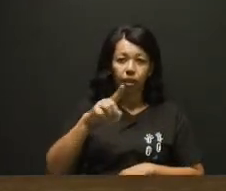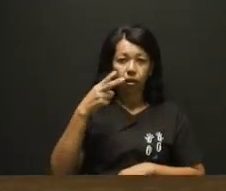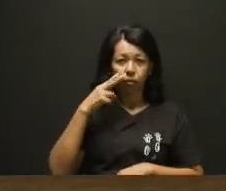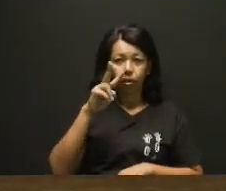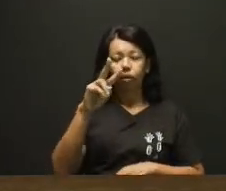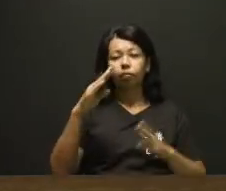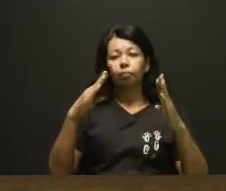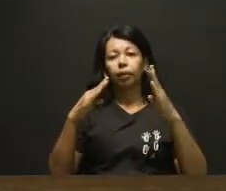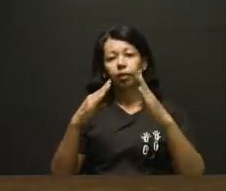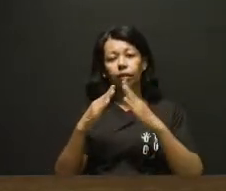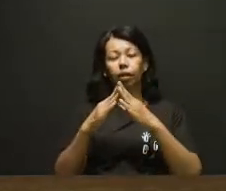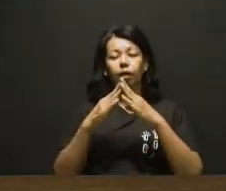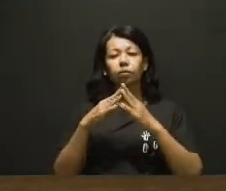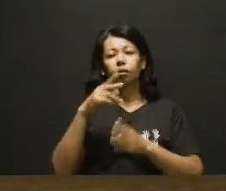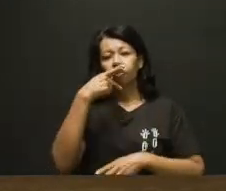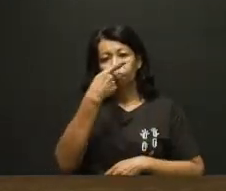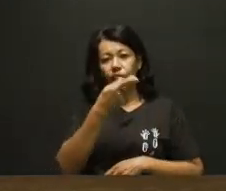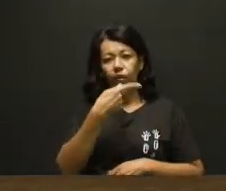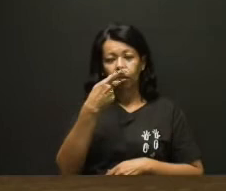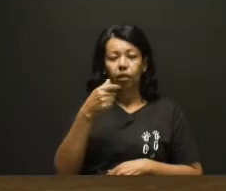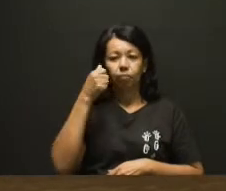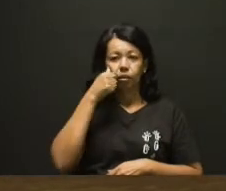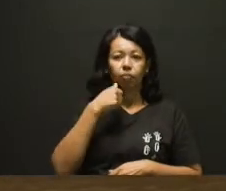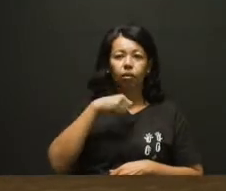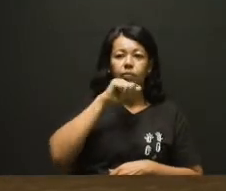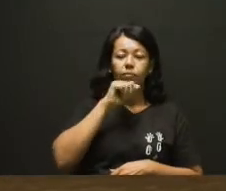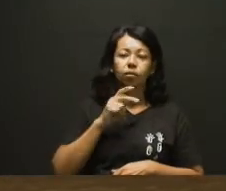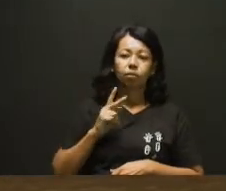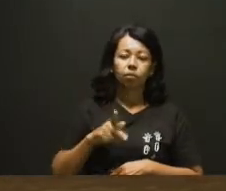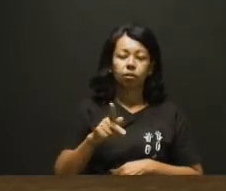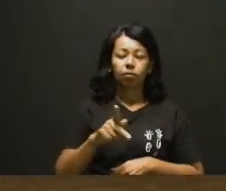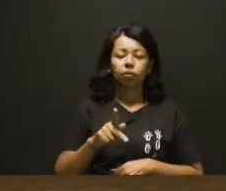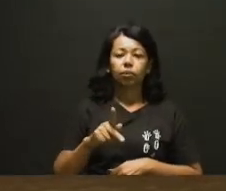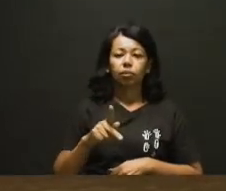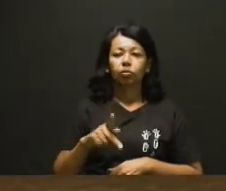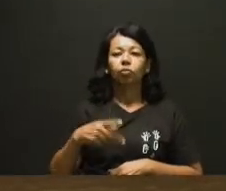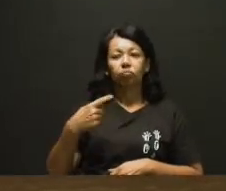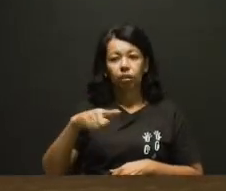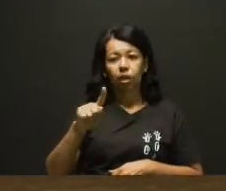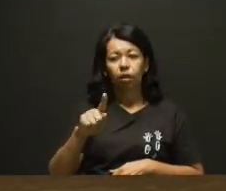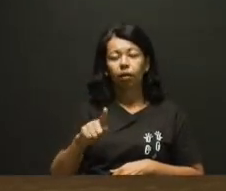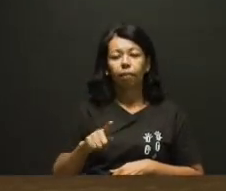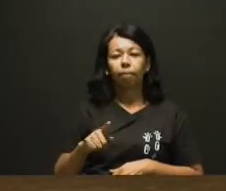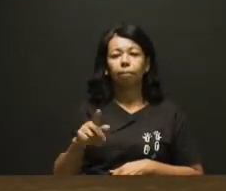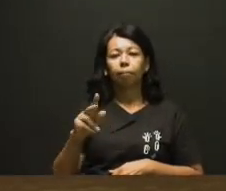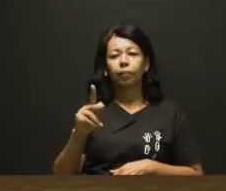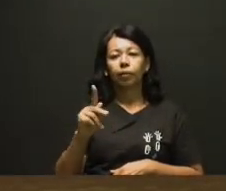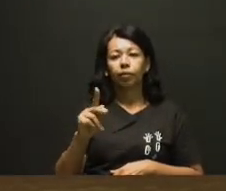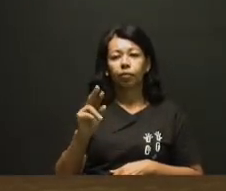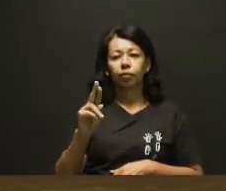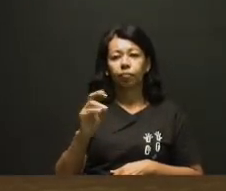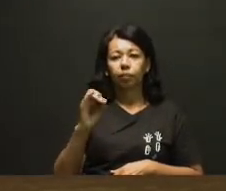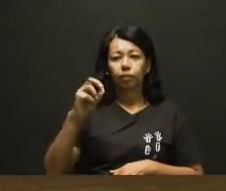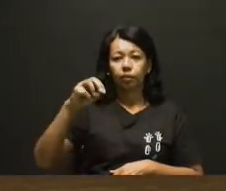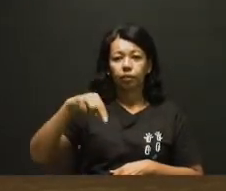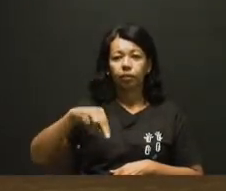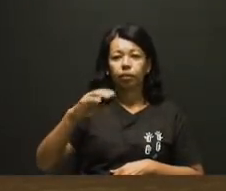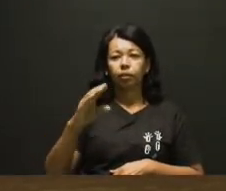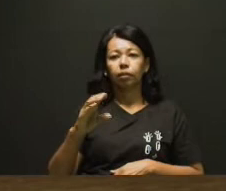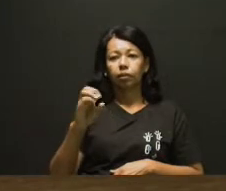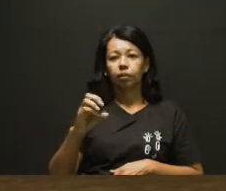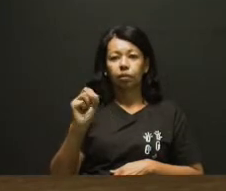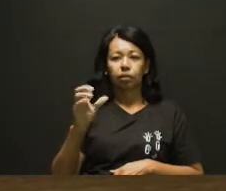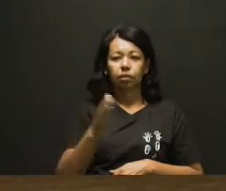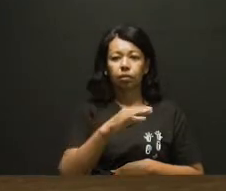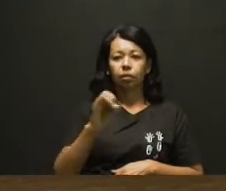foi que eu falei para algumas mães eu sempre estou no princesa isabel lá agora minha filha fez 18 anos está no multidisciplinar